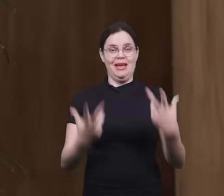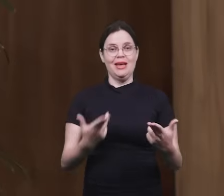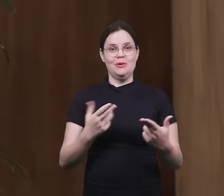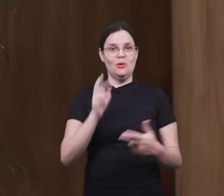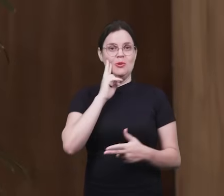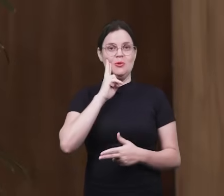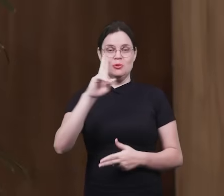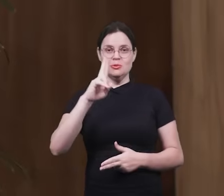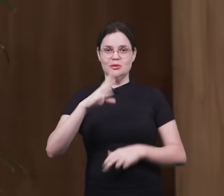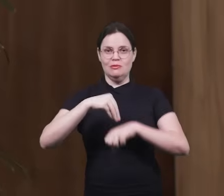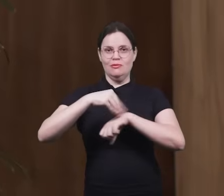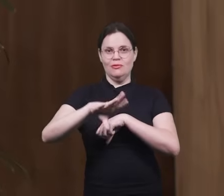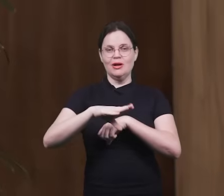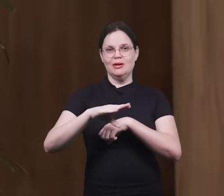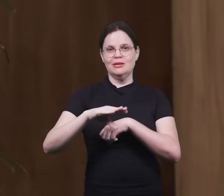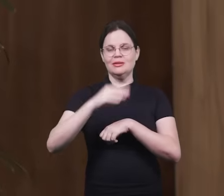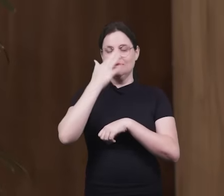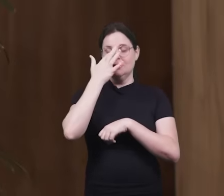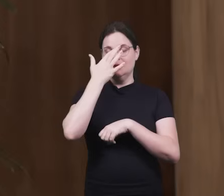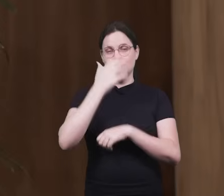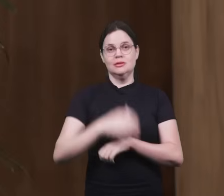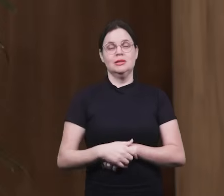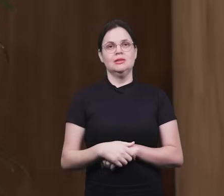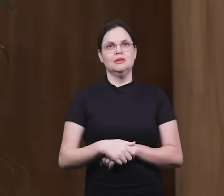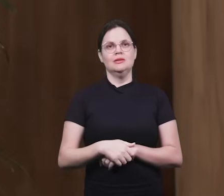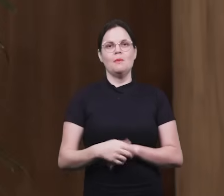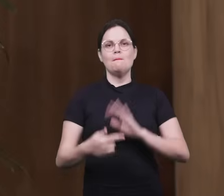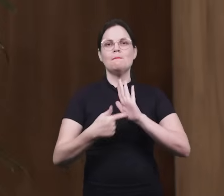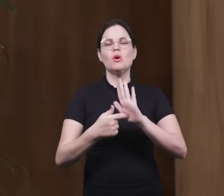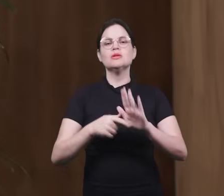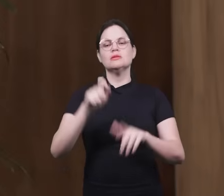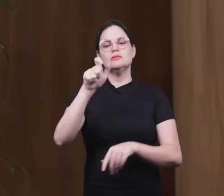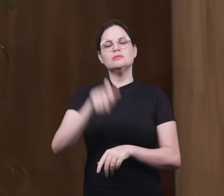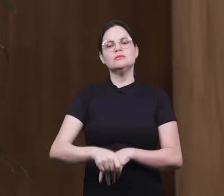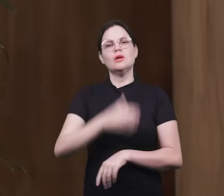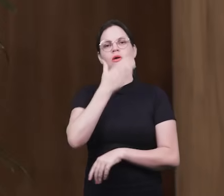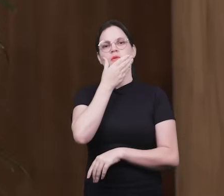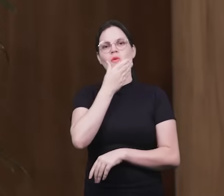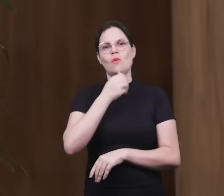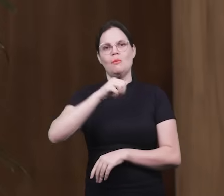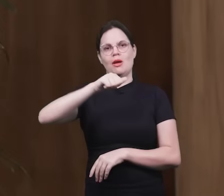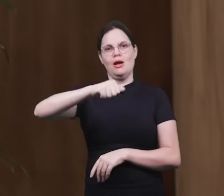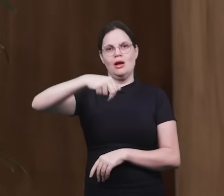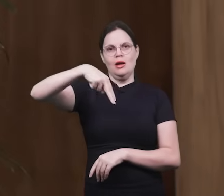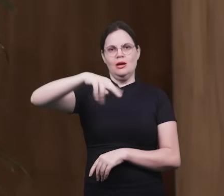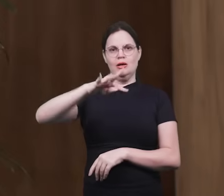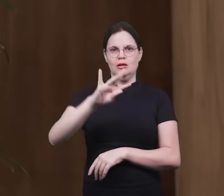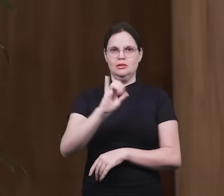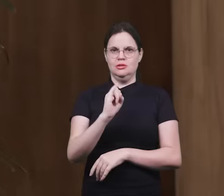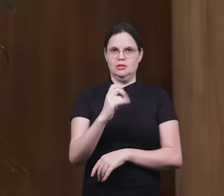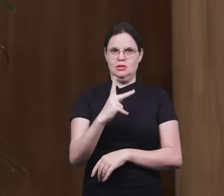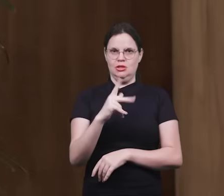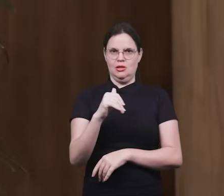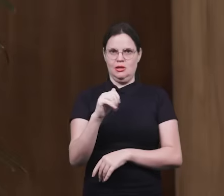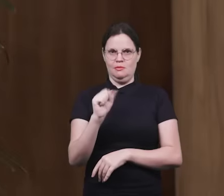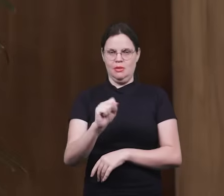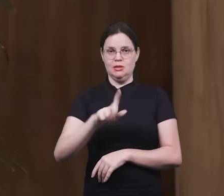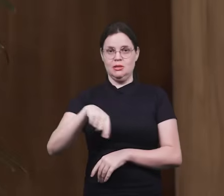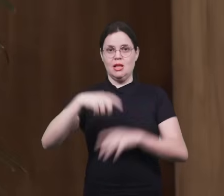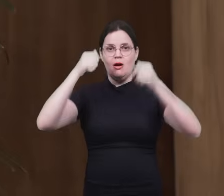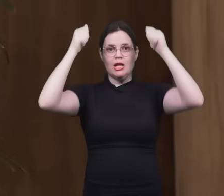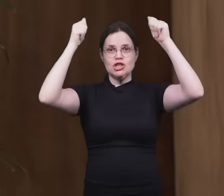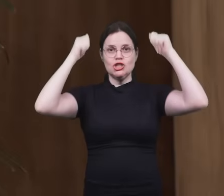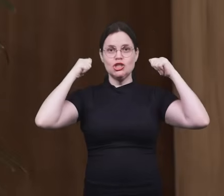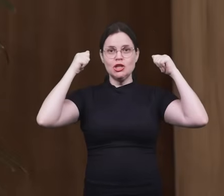no início da carta, o personagem ali, o servo, Antipas. Né? Antipas é tido aí